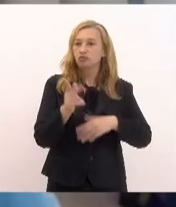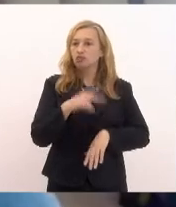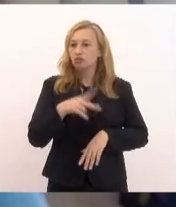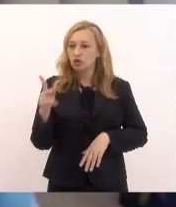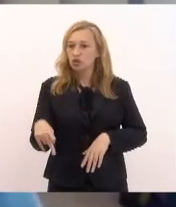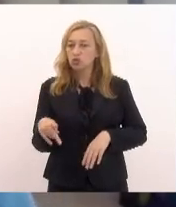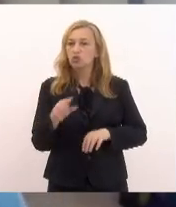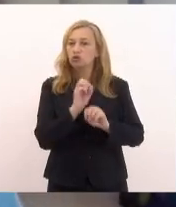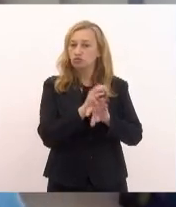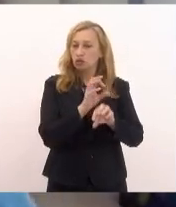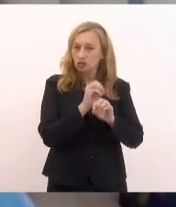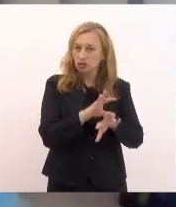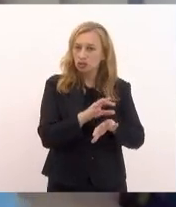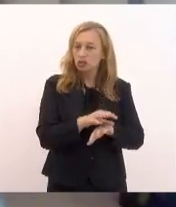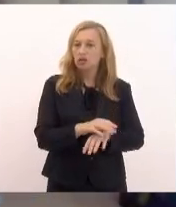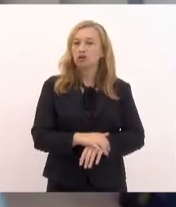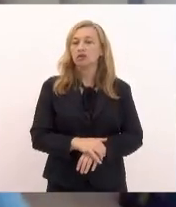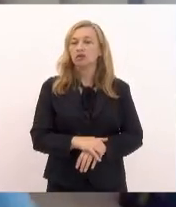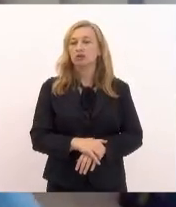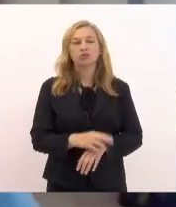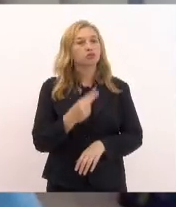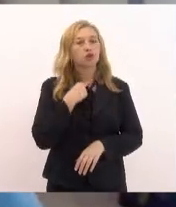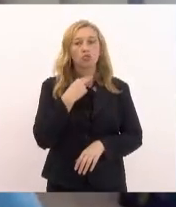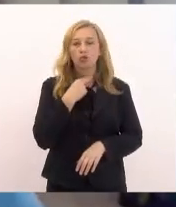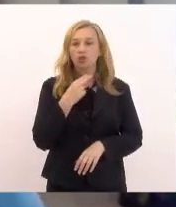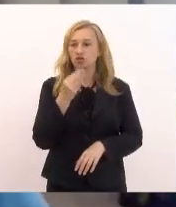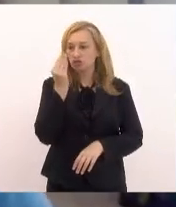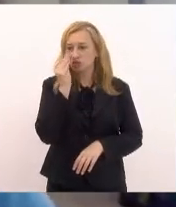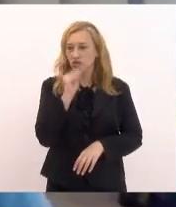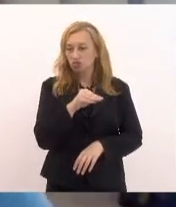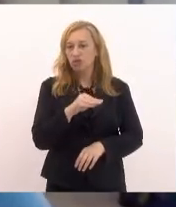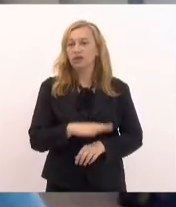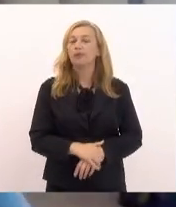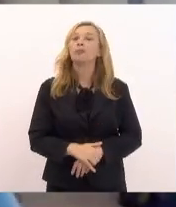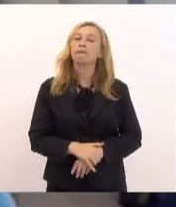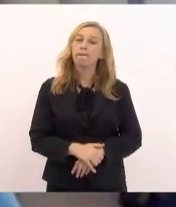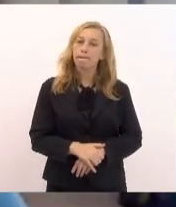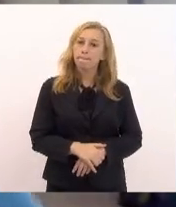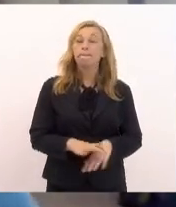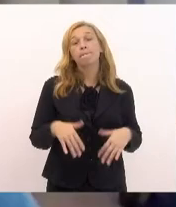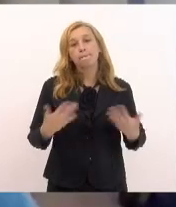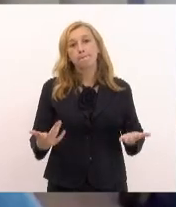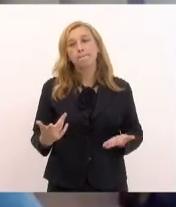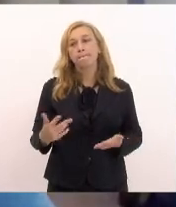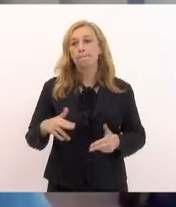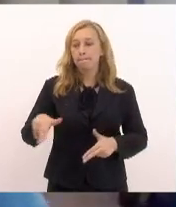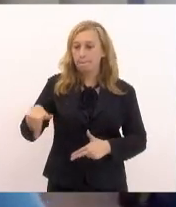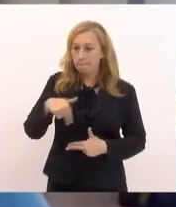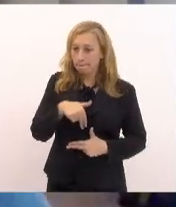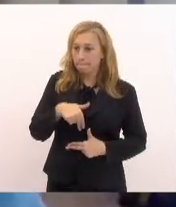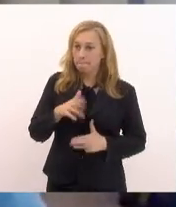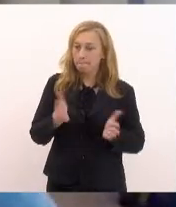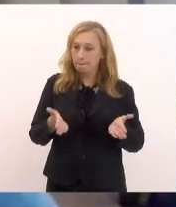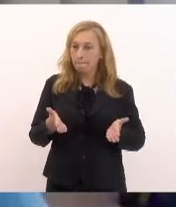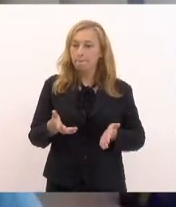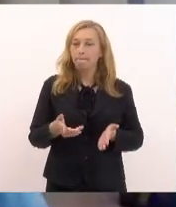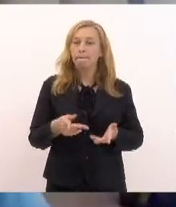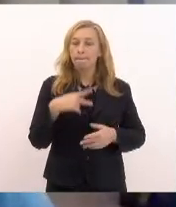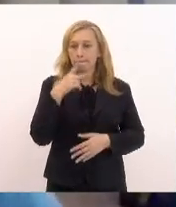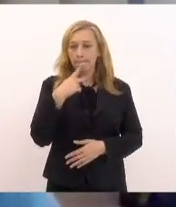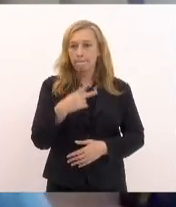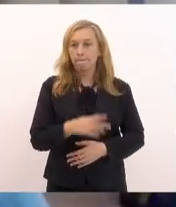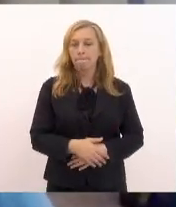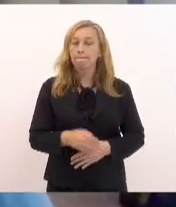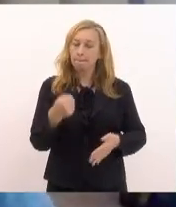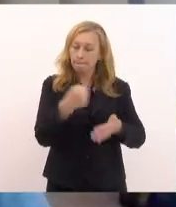do professor, não pode continuar sendo desvalorizado. Então, eu me inscrevi hoje, inicialmente, para fazer essa fala.